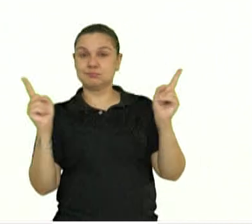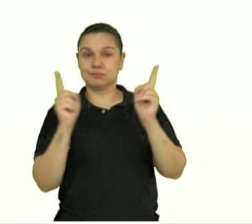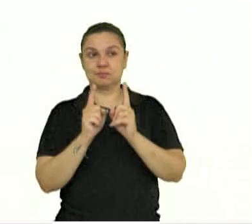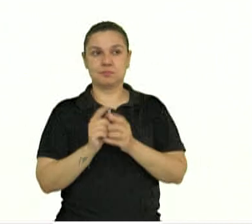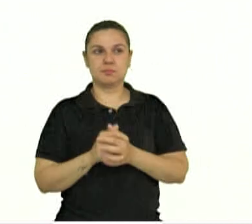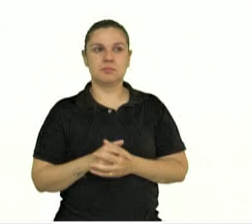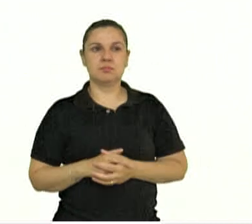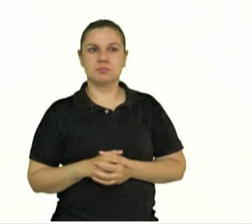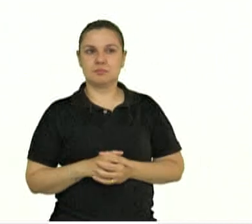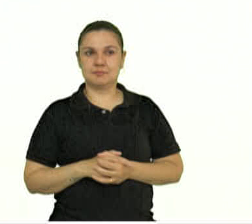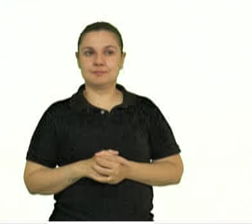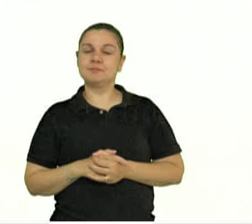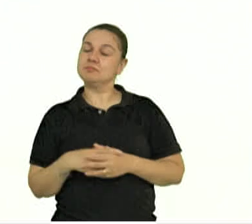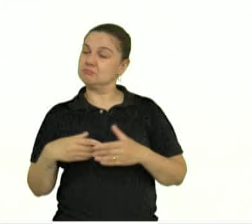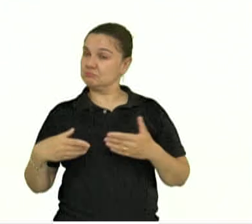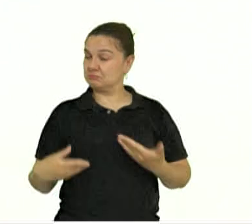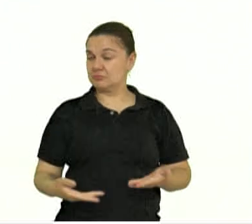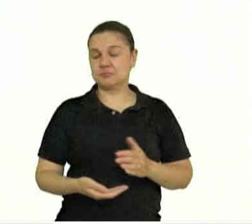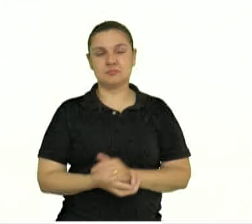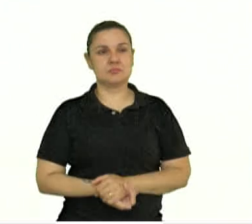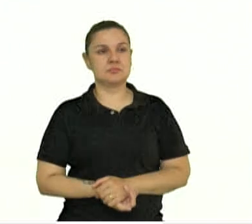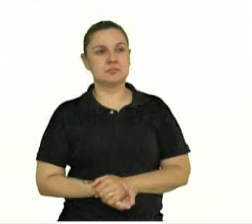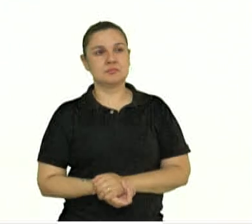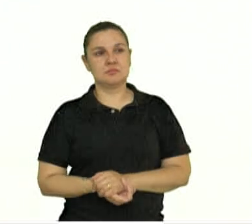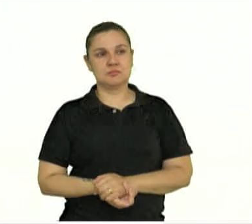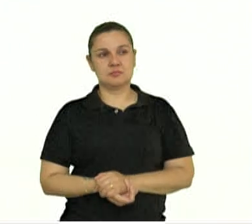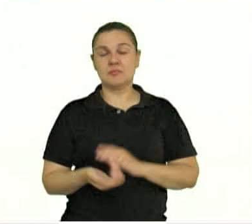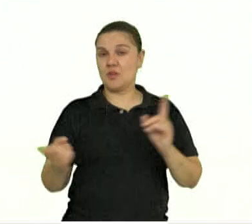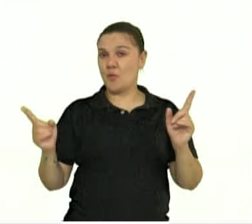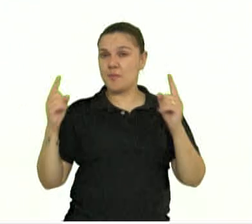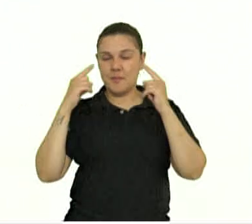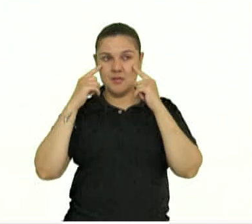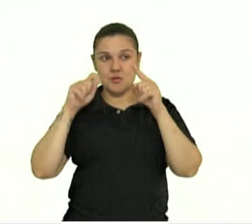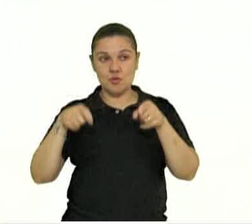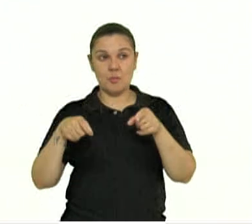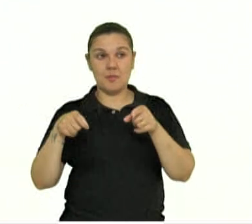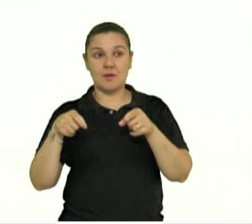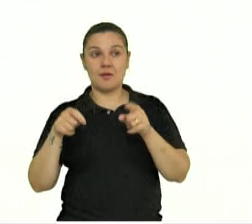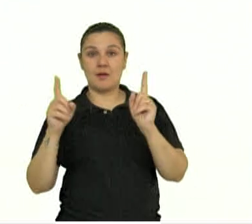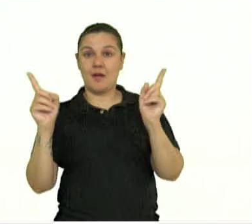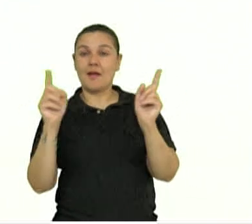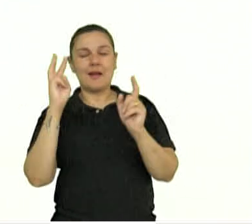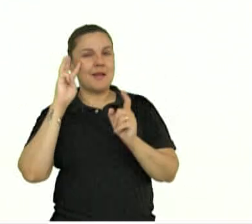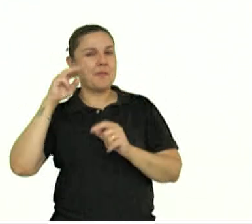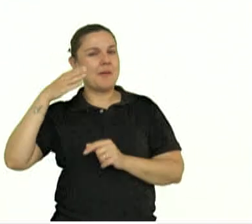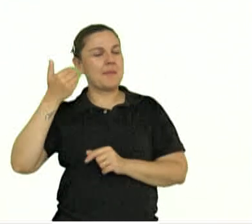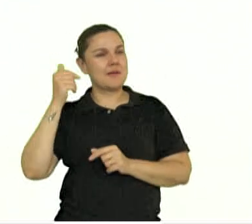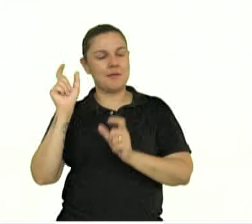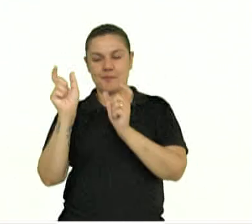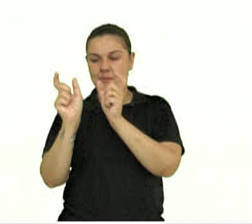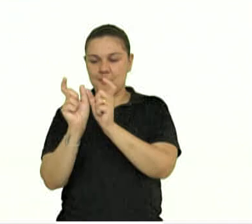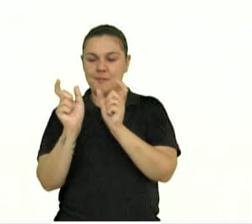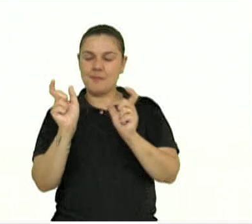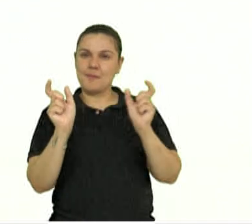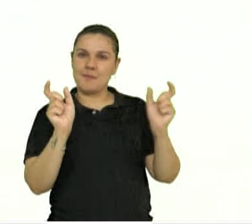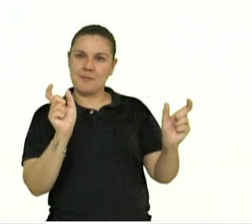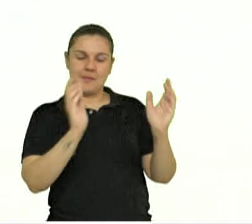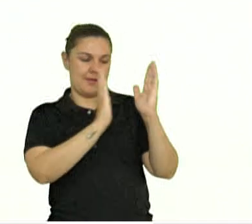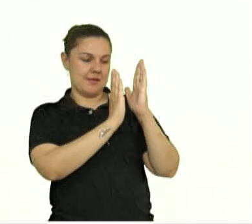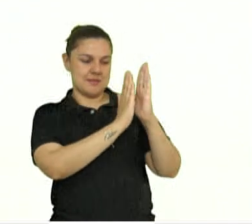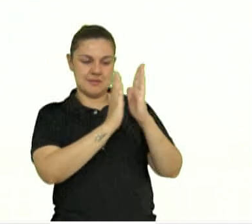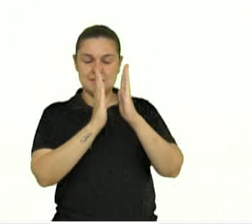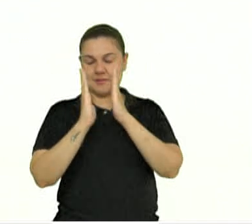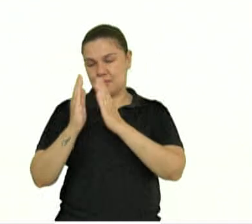são irregulares. Então, quando a gente pensa em medida, nós vamos pensar ali na métrica, certo? Você vai contar as sílabas